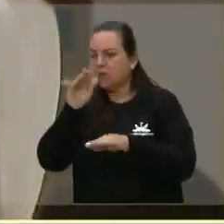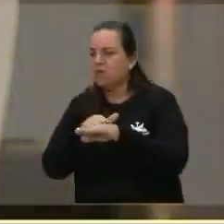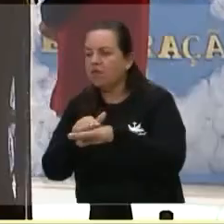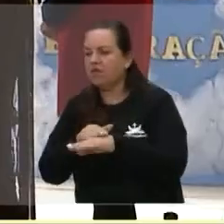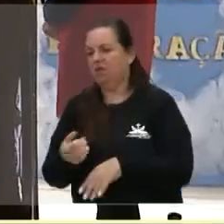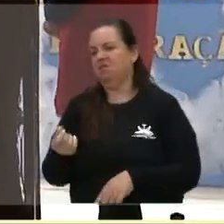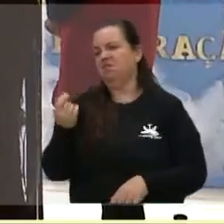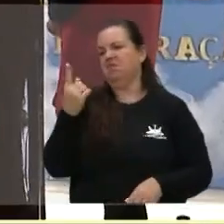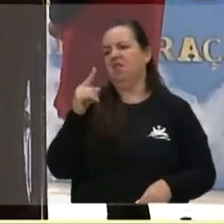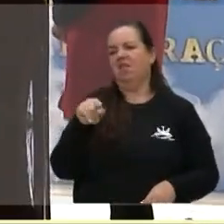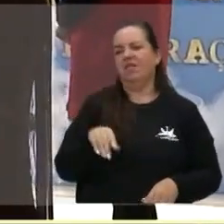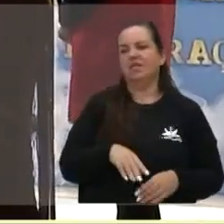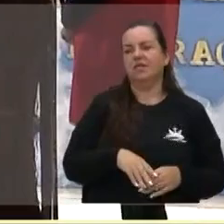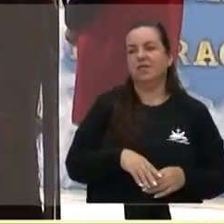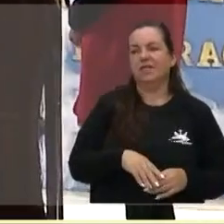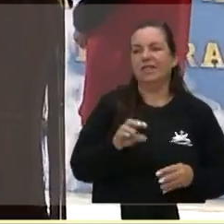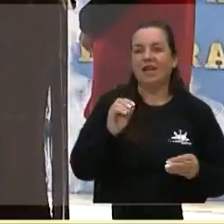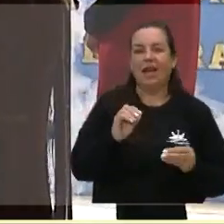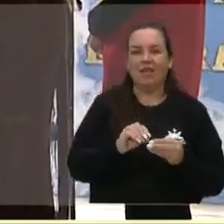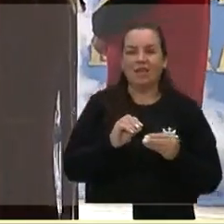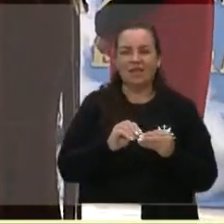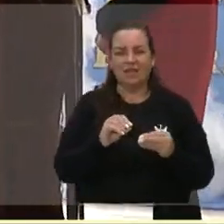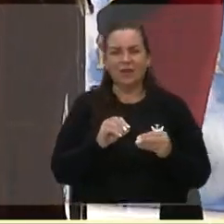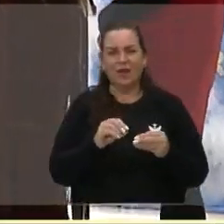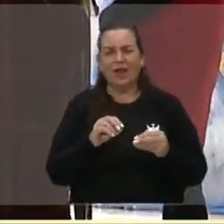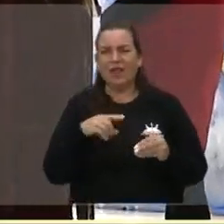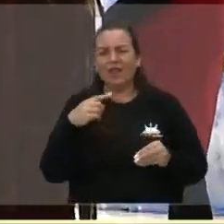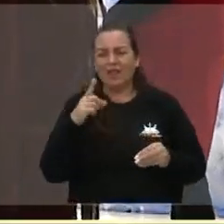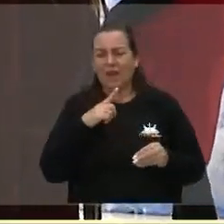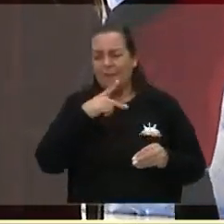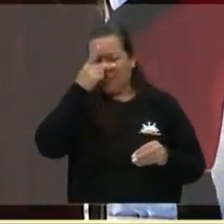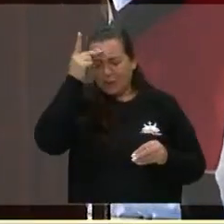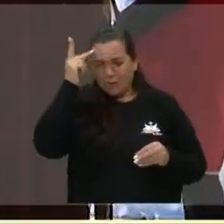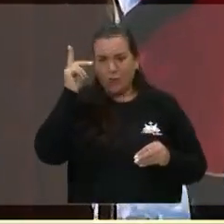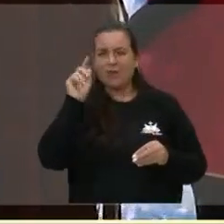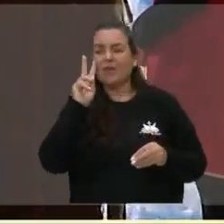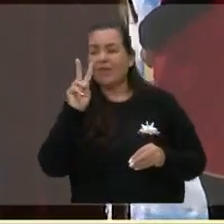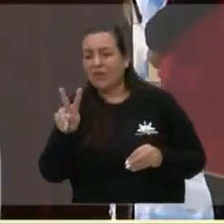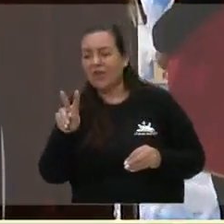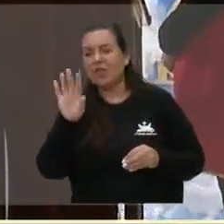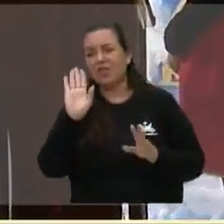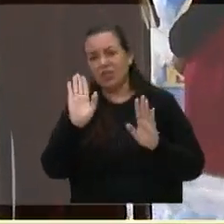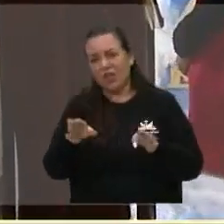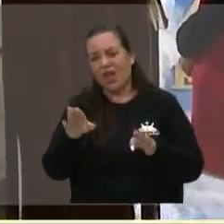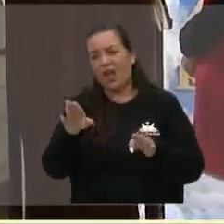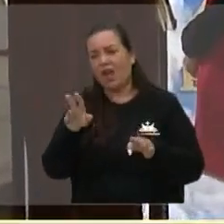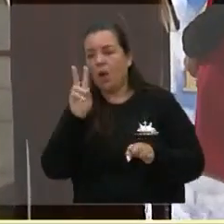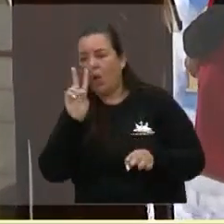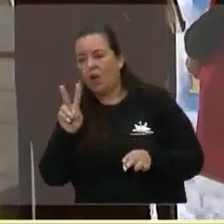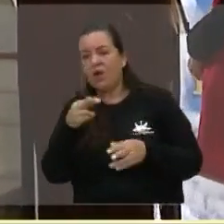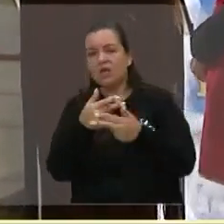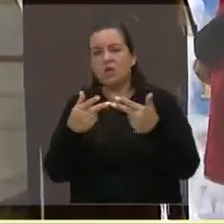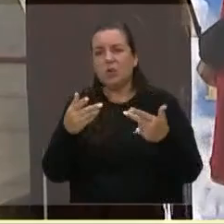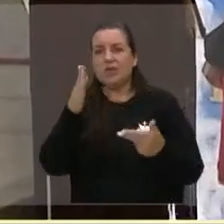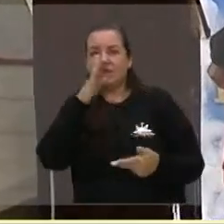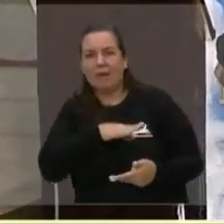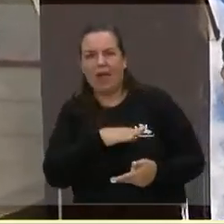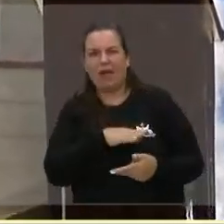você vê uma pessoa agindo, tem gente que naturalmente vai para o lado ruim, vai para o lado